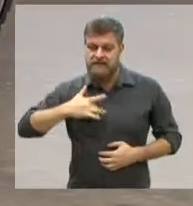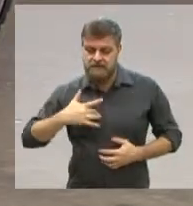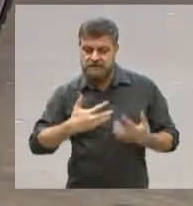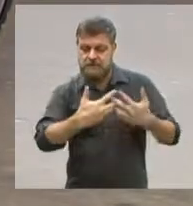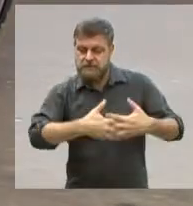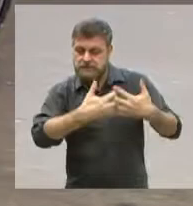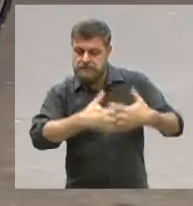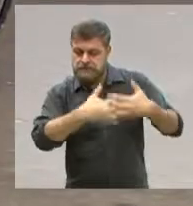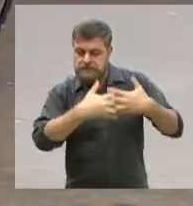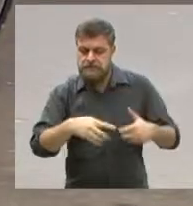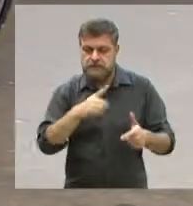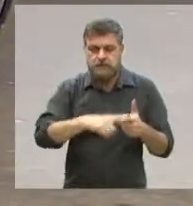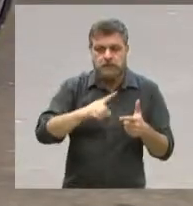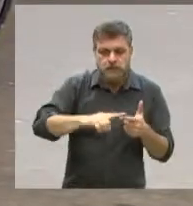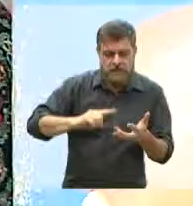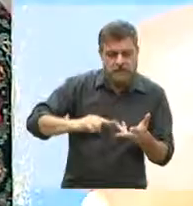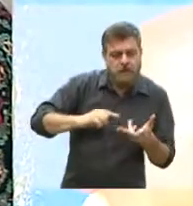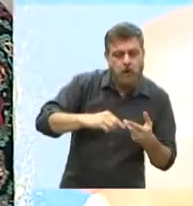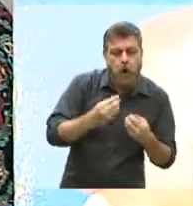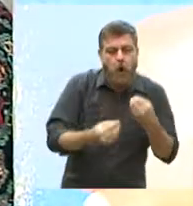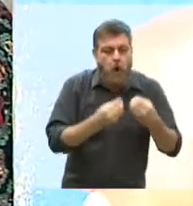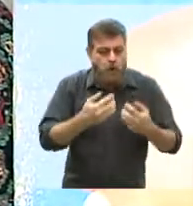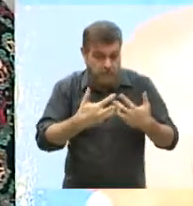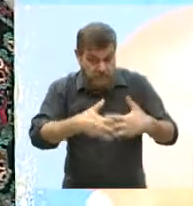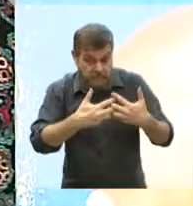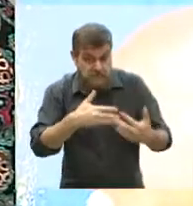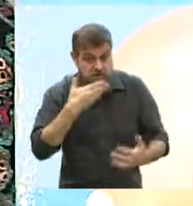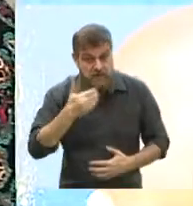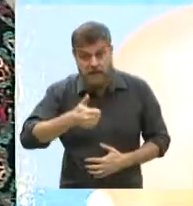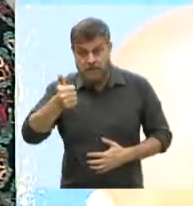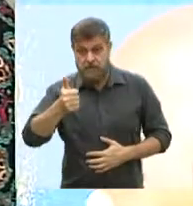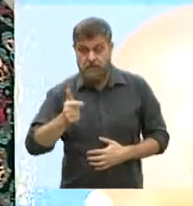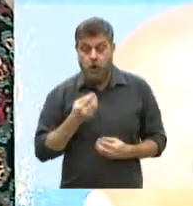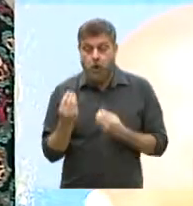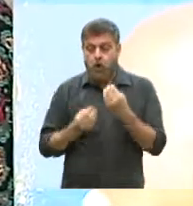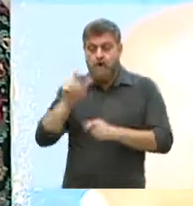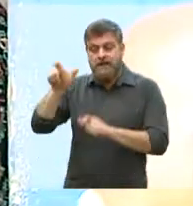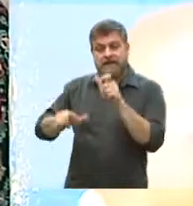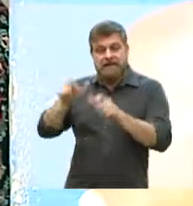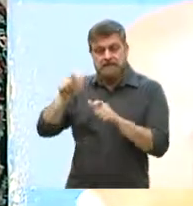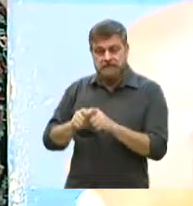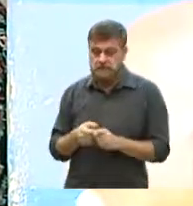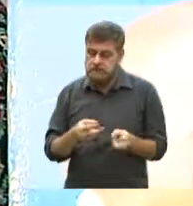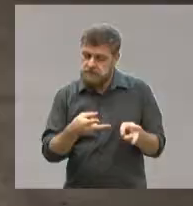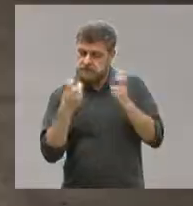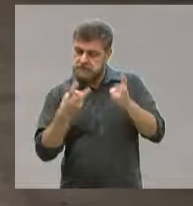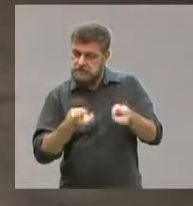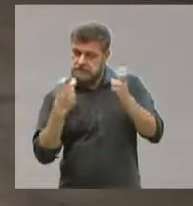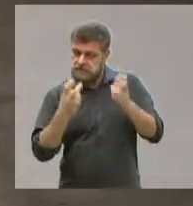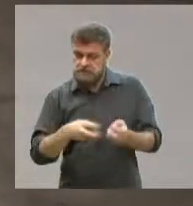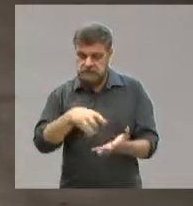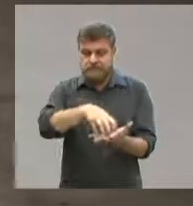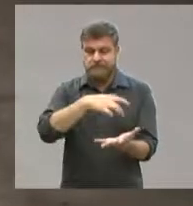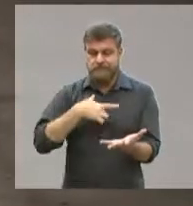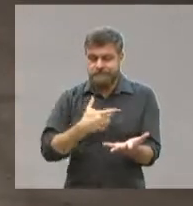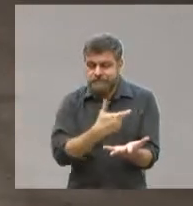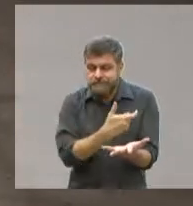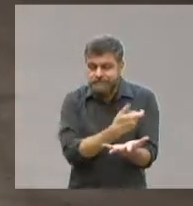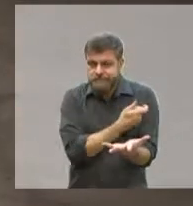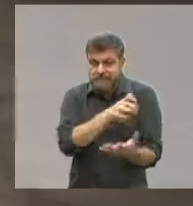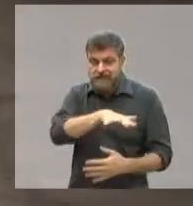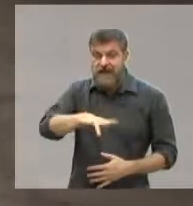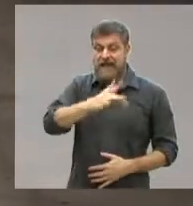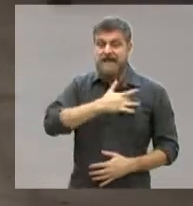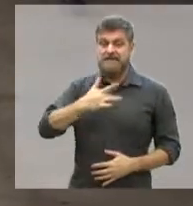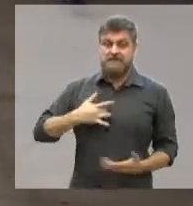está com dificuldade para funcionar, o que está funcionando melhor, como os usuários estão enxergando a situação de saúde do município, e